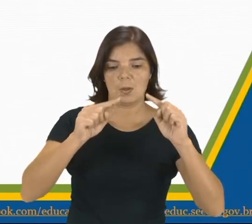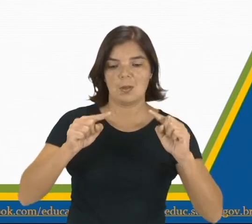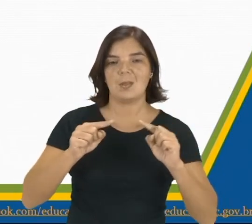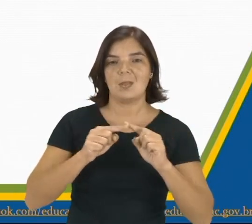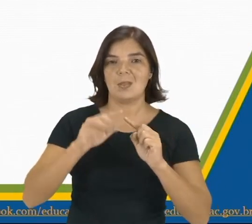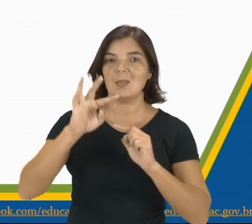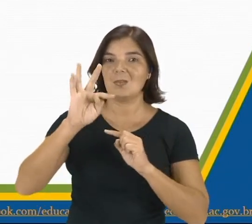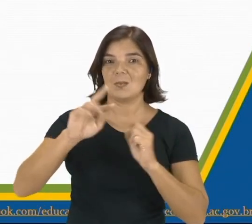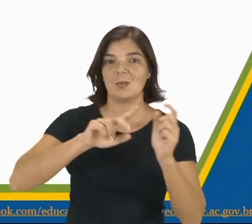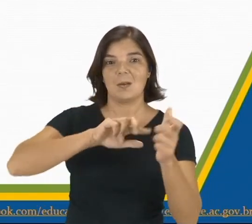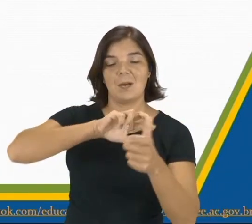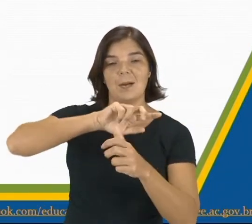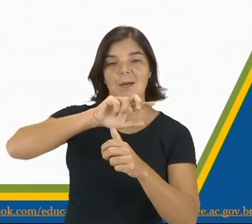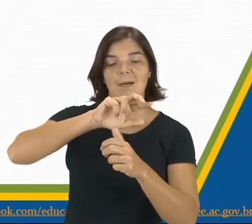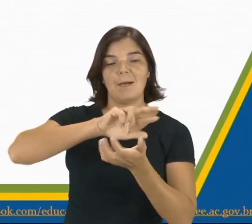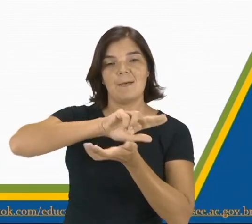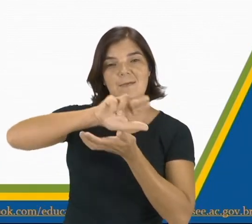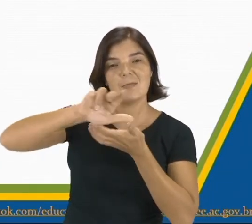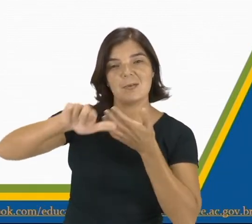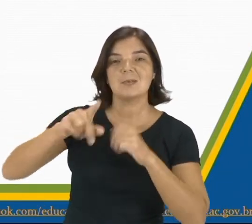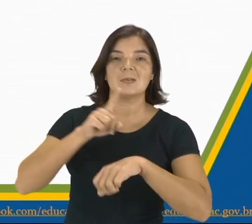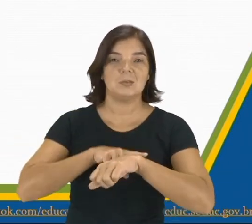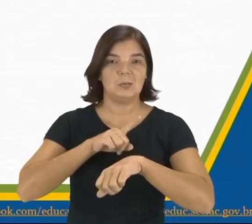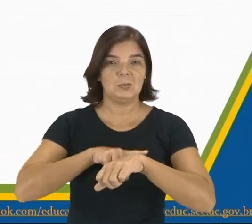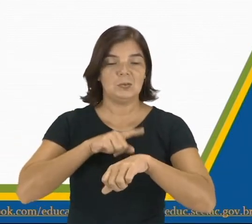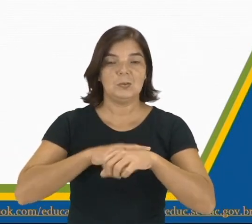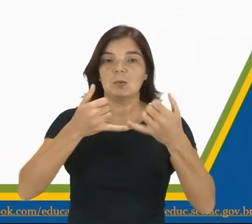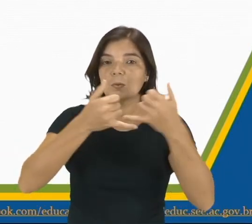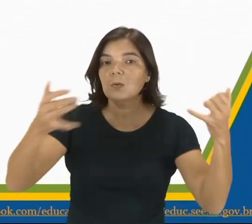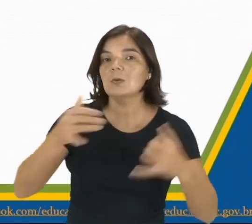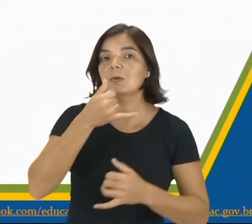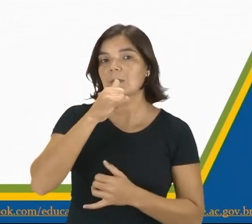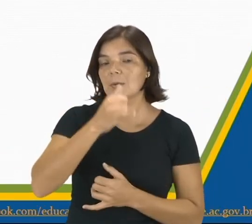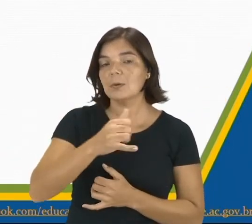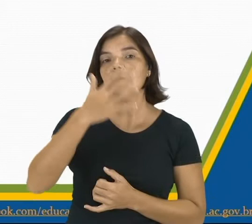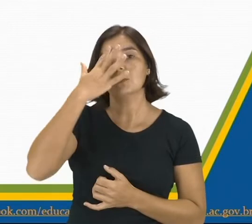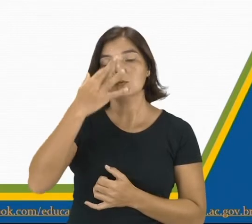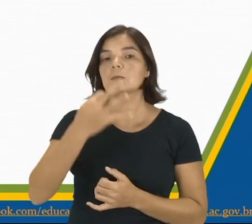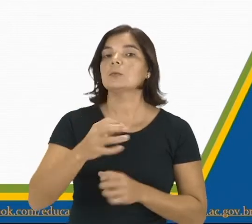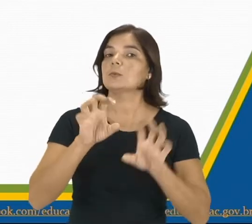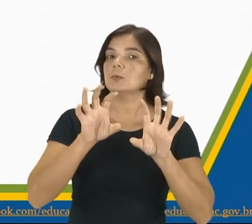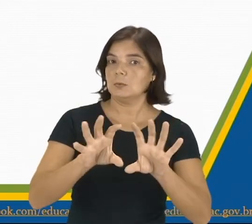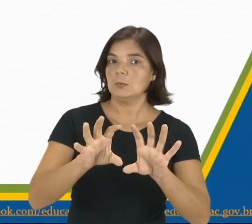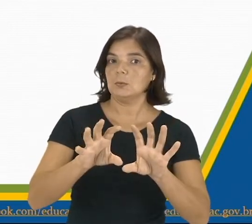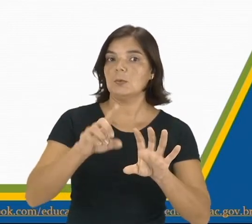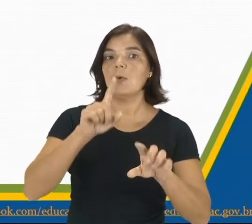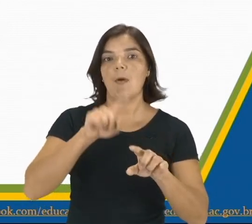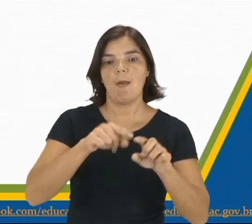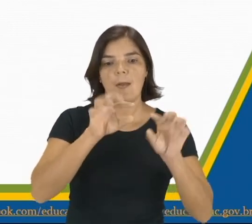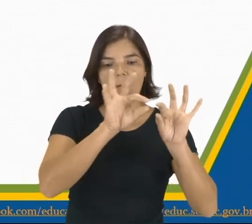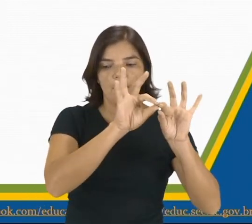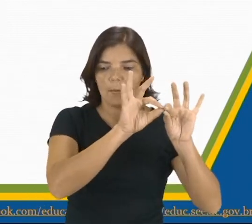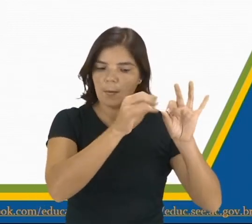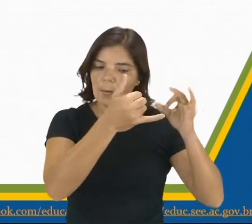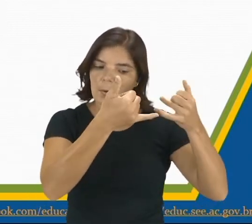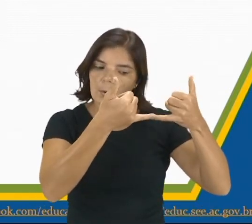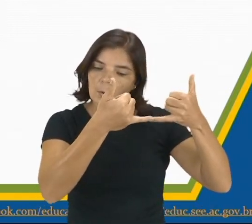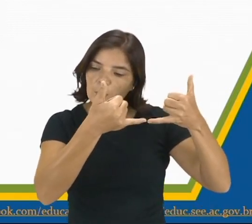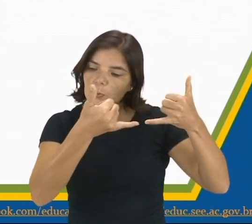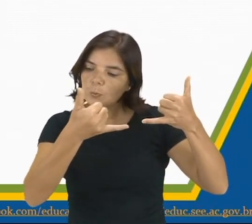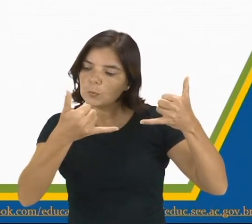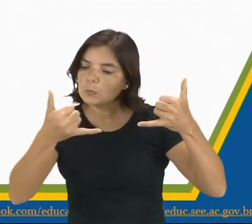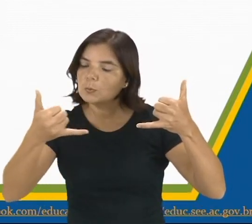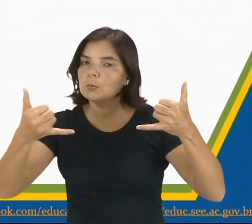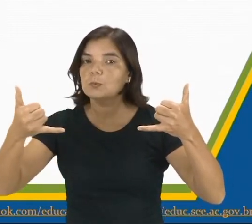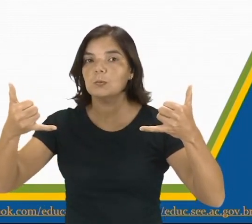variação de tempo. Então, a corrente elétrica vai ser justamente isso. Vai ser a passagem, né, da carga